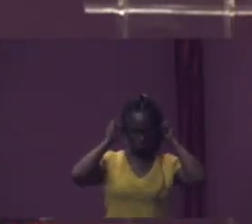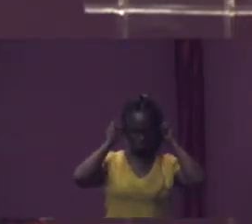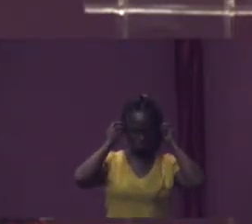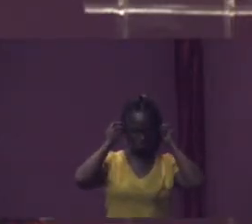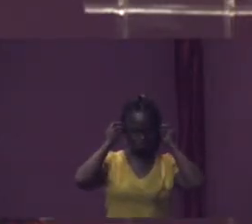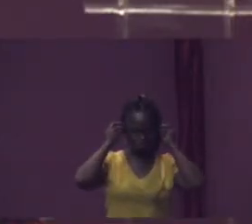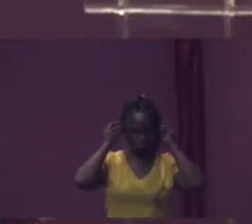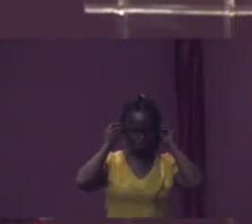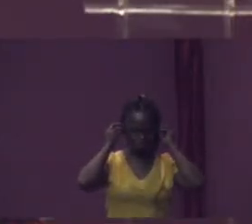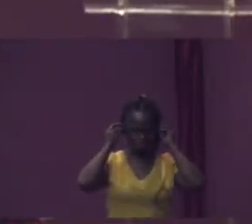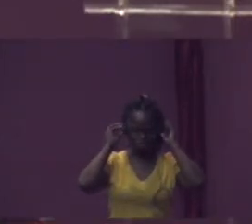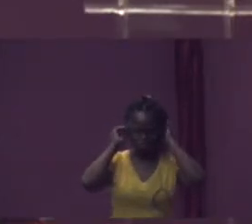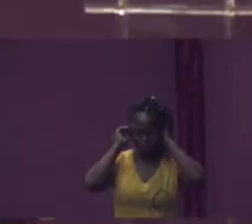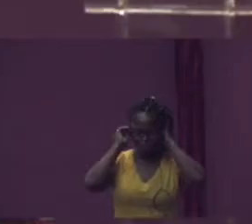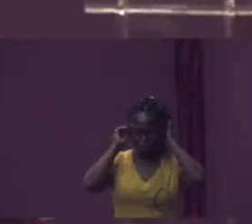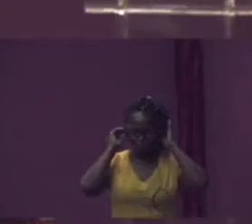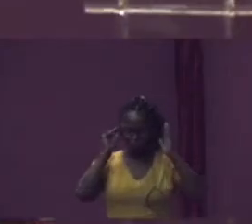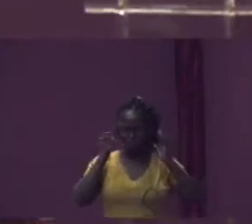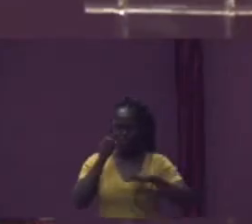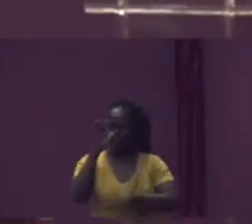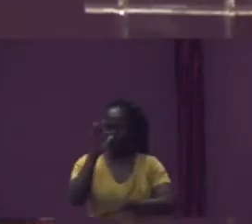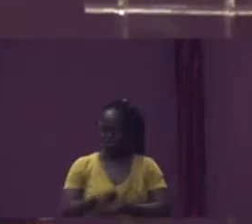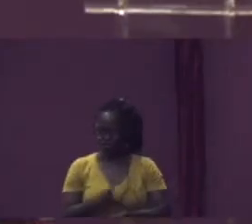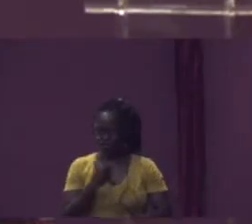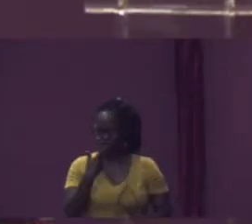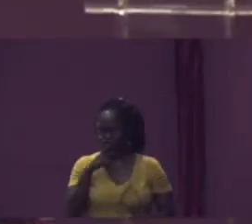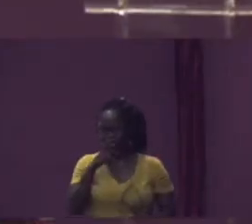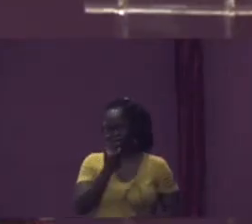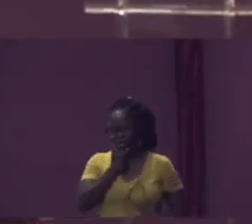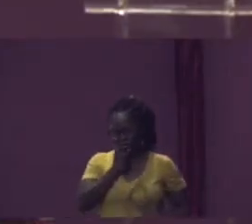tarde. Vou falar em inglês, mas